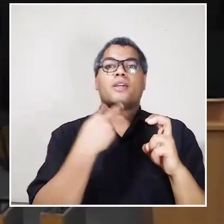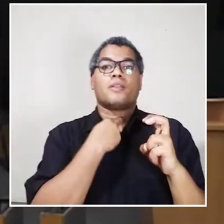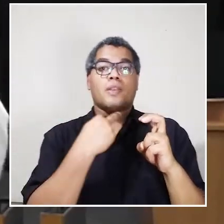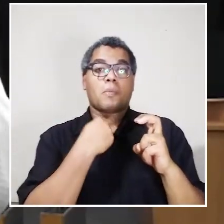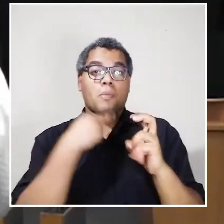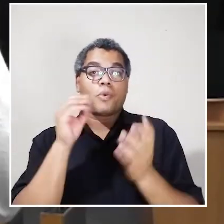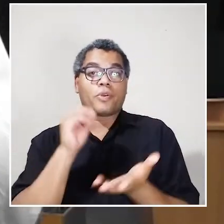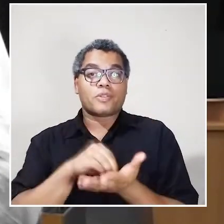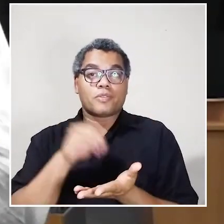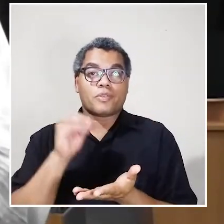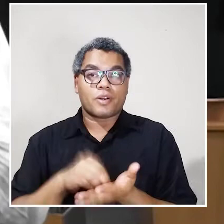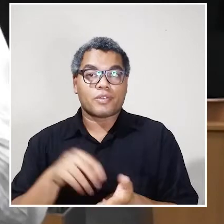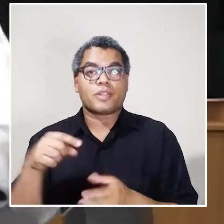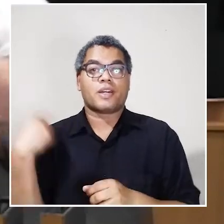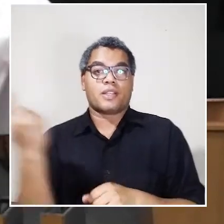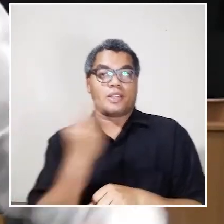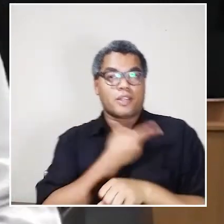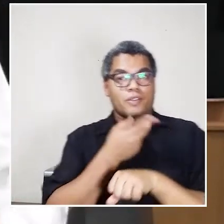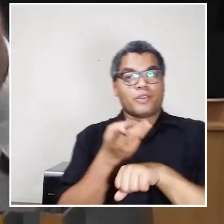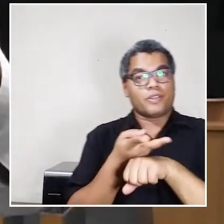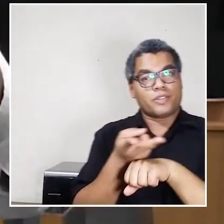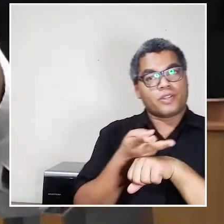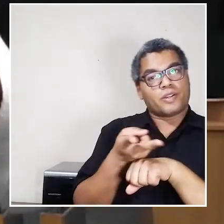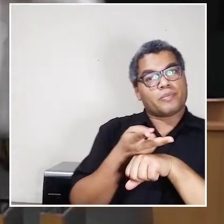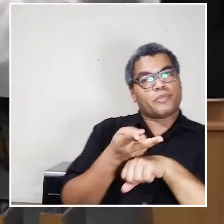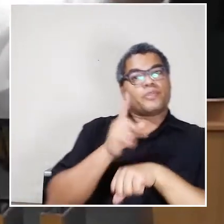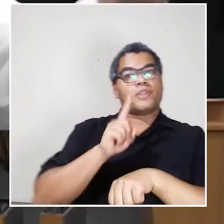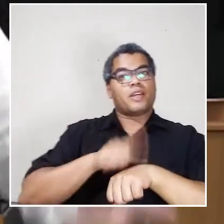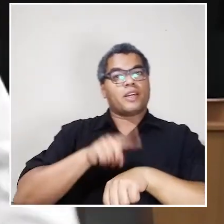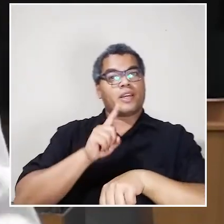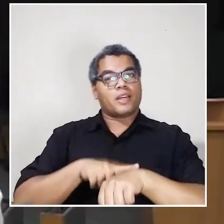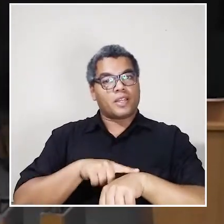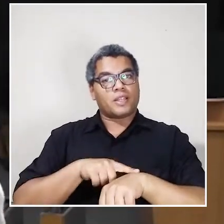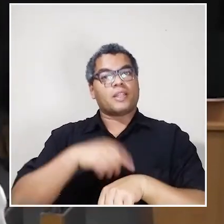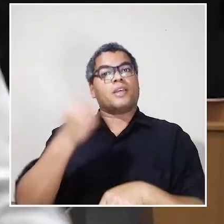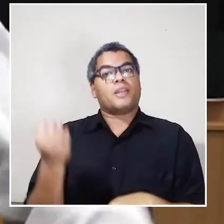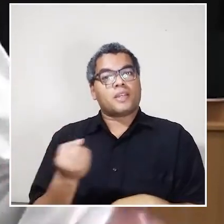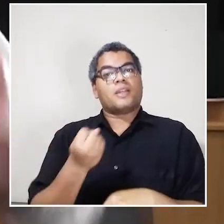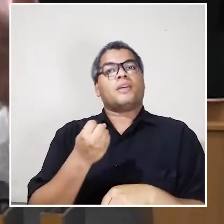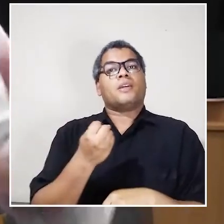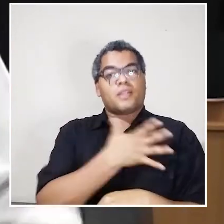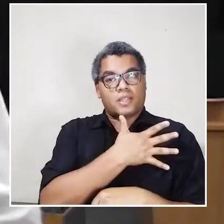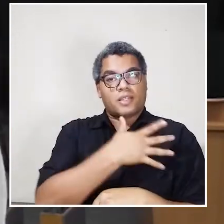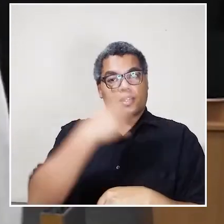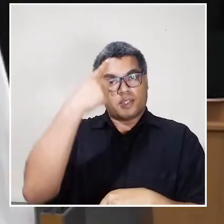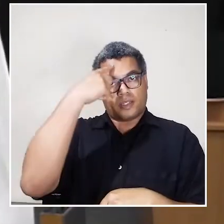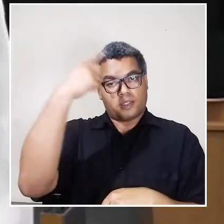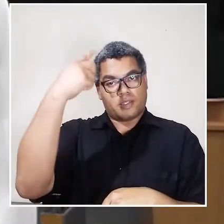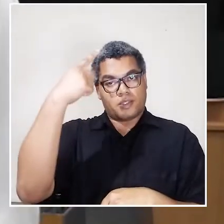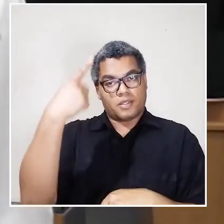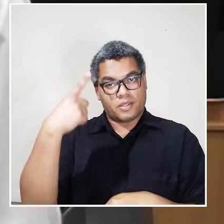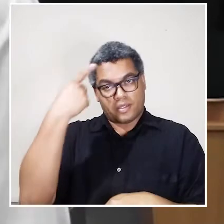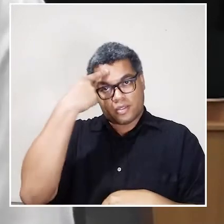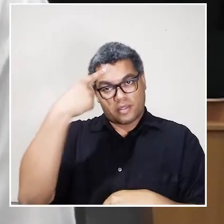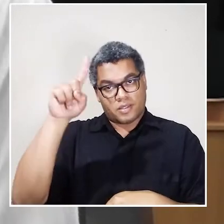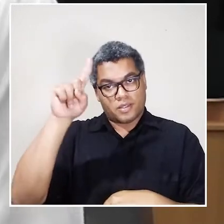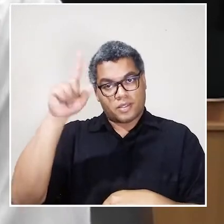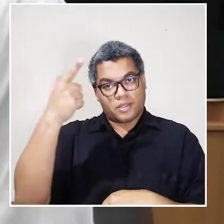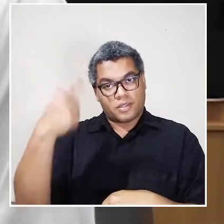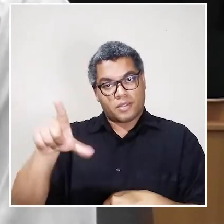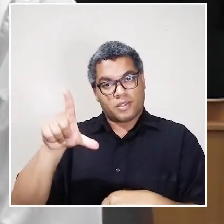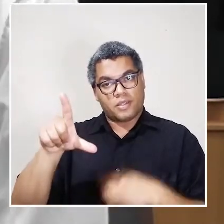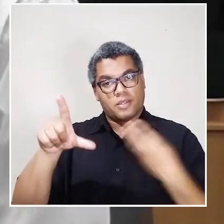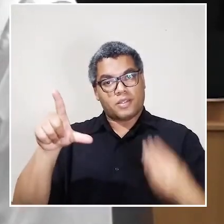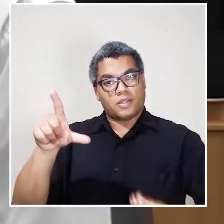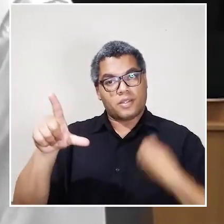não podem faltar nesta busca de tempos de restauração, de reinvenção da vida. E eu